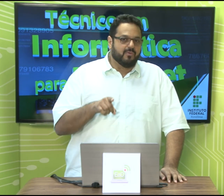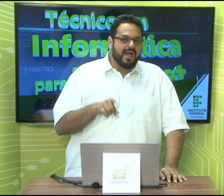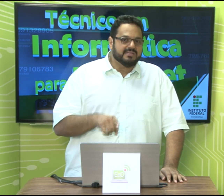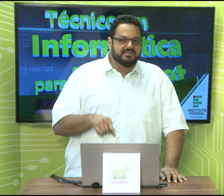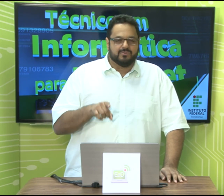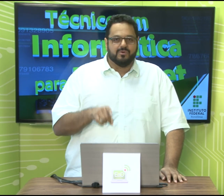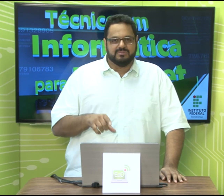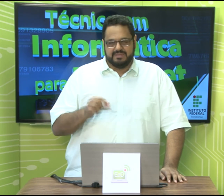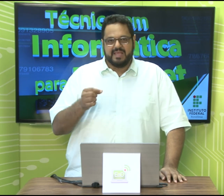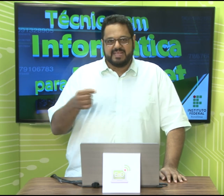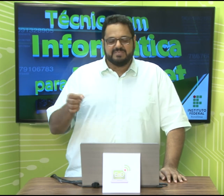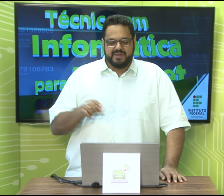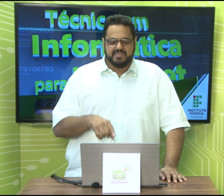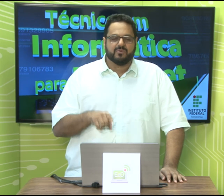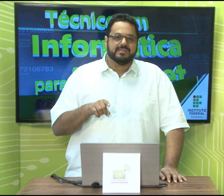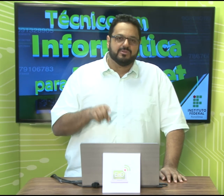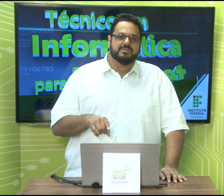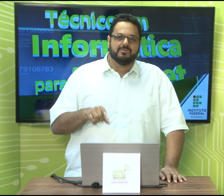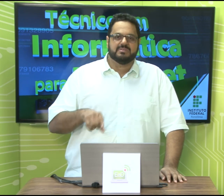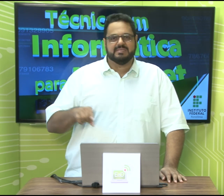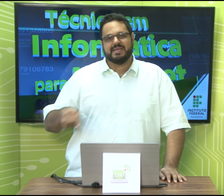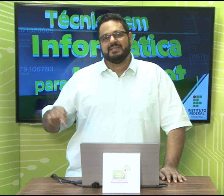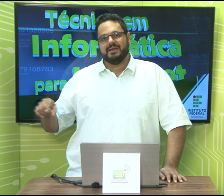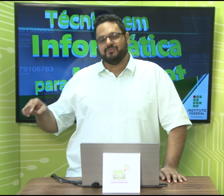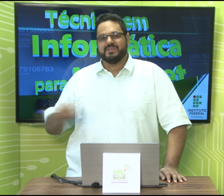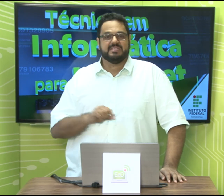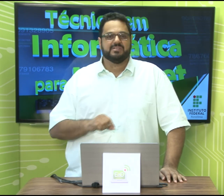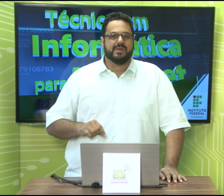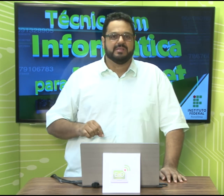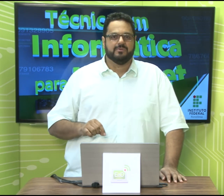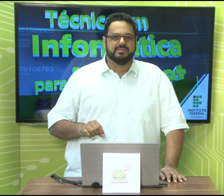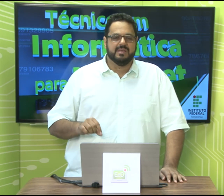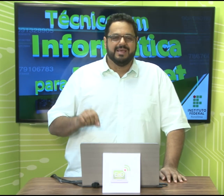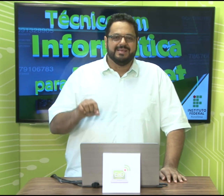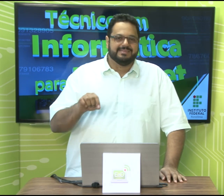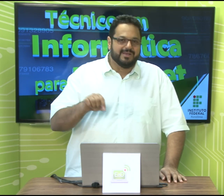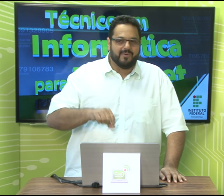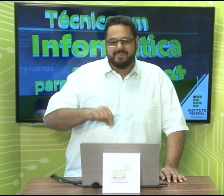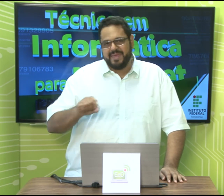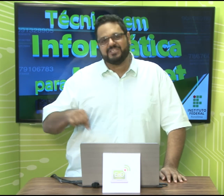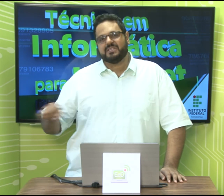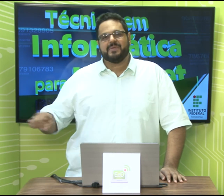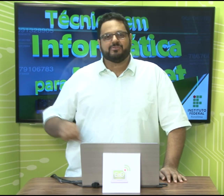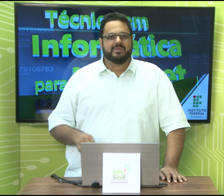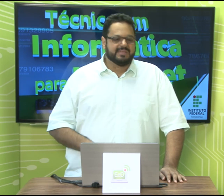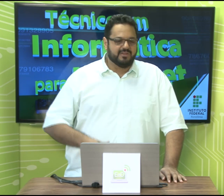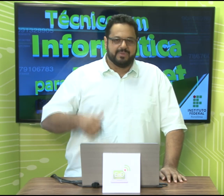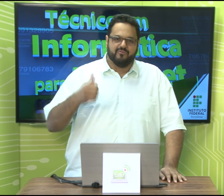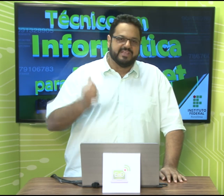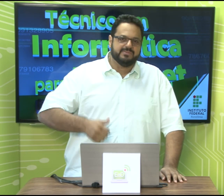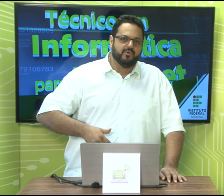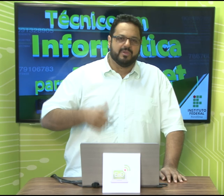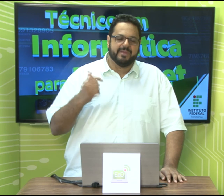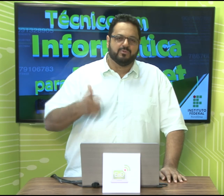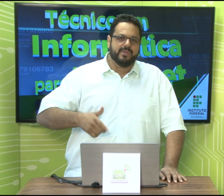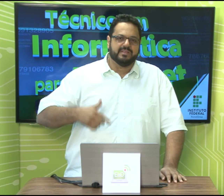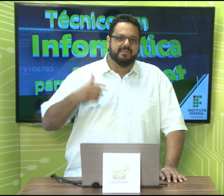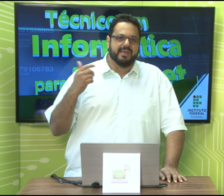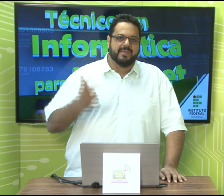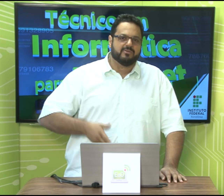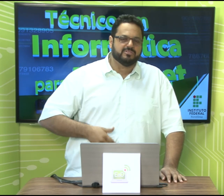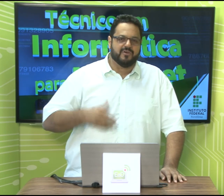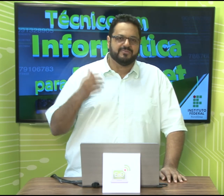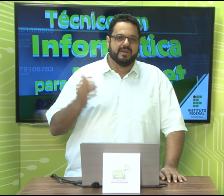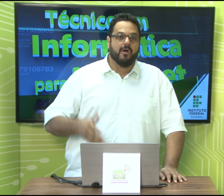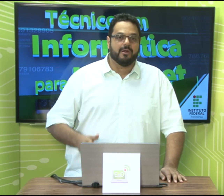Tanto que quase todos, eu tenho até experiência, quase todos os alunos que saem da Universidade 42 são imediatamente contratados pelo Facebook, pelo Twitter,